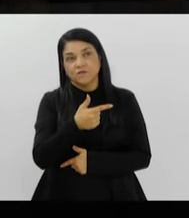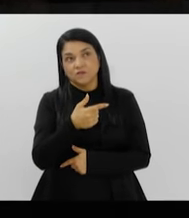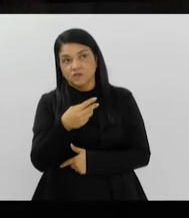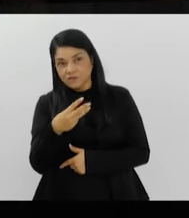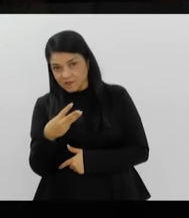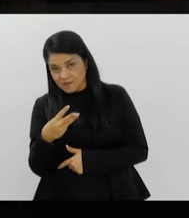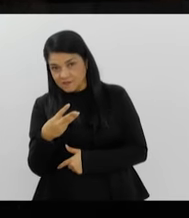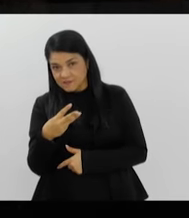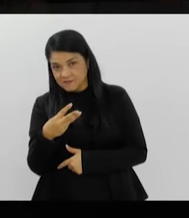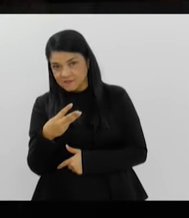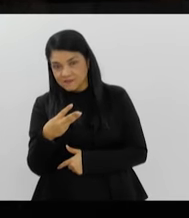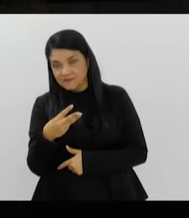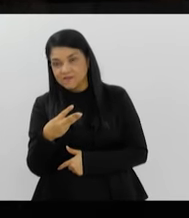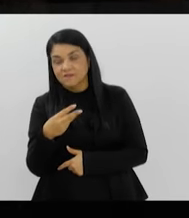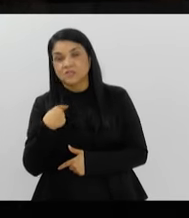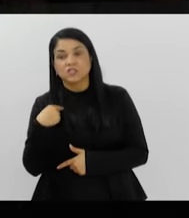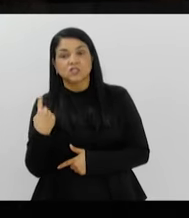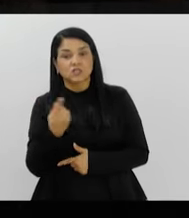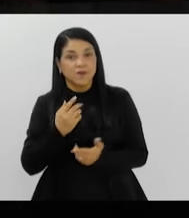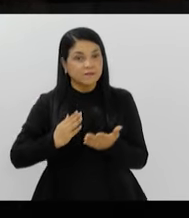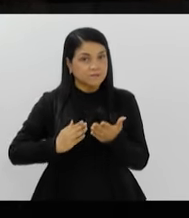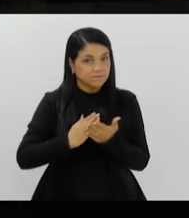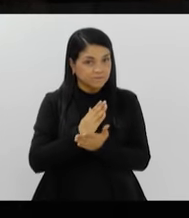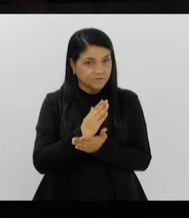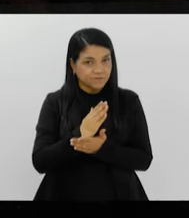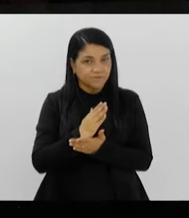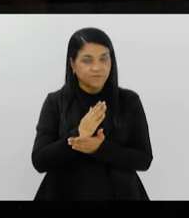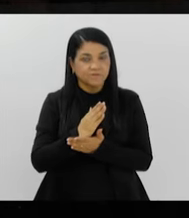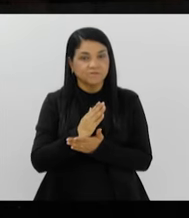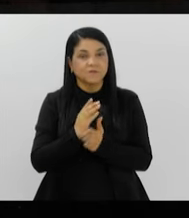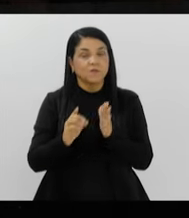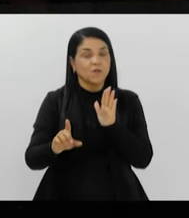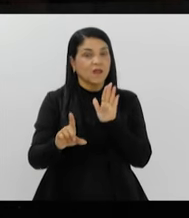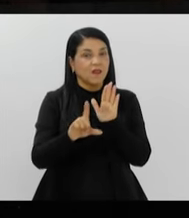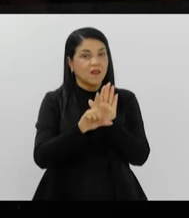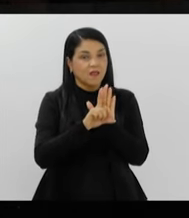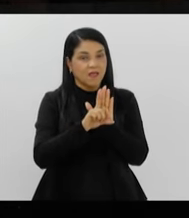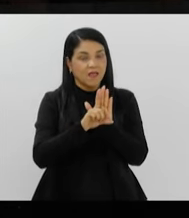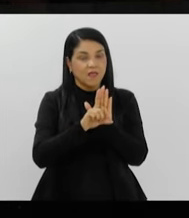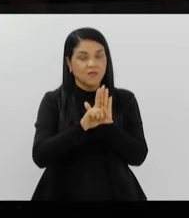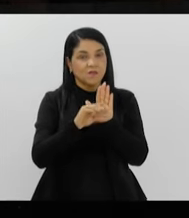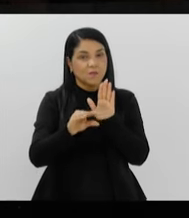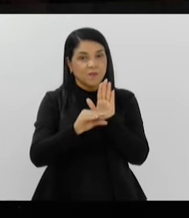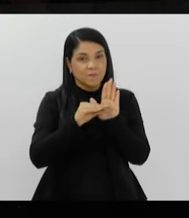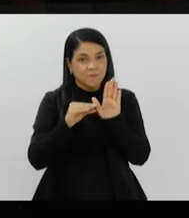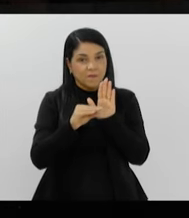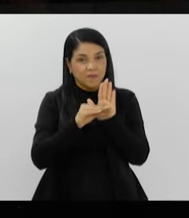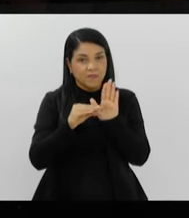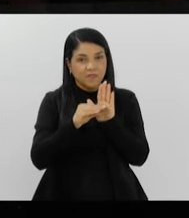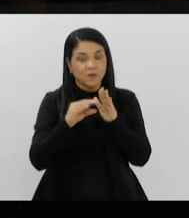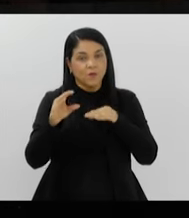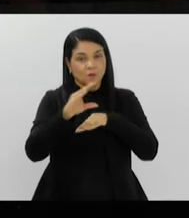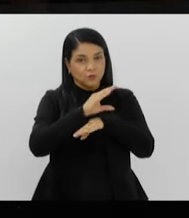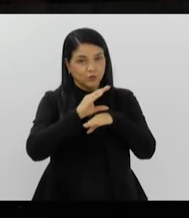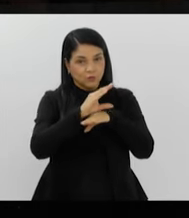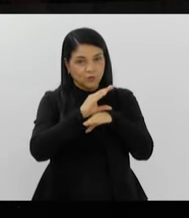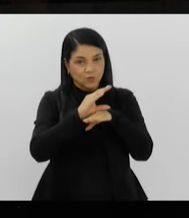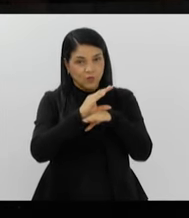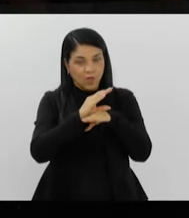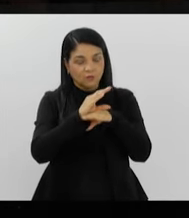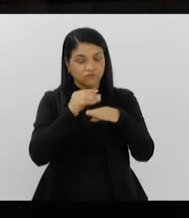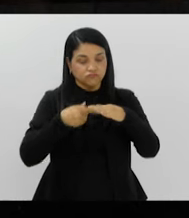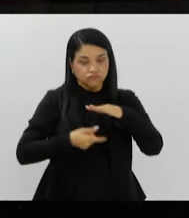2023, nós aprovamos aqui uma lei e uma emenda constitucional de remanejamento